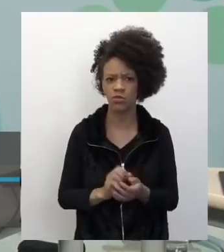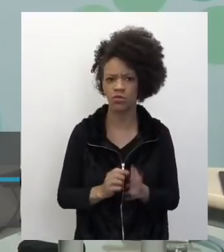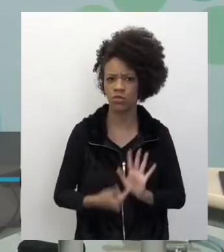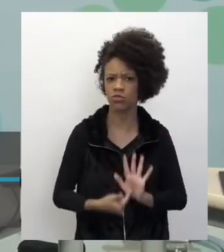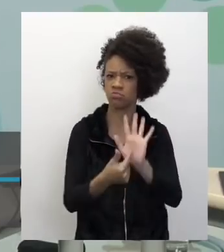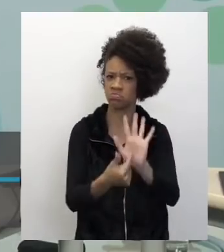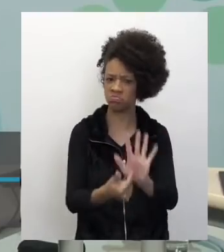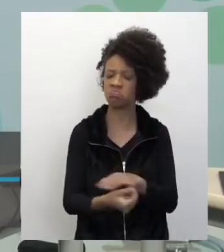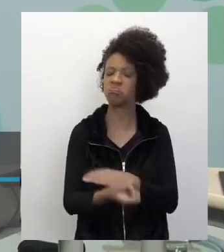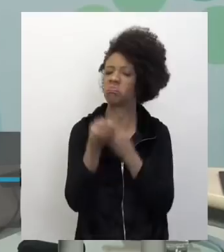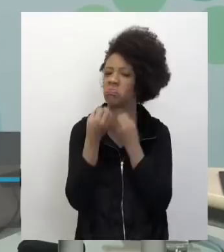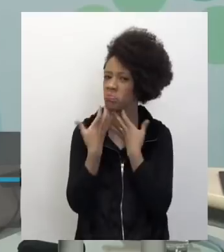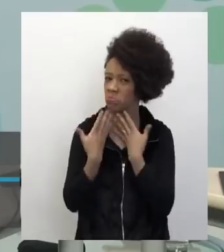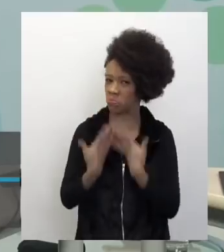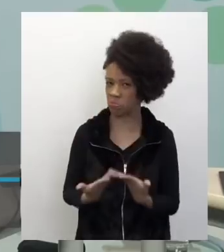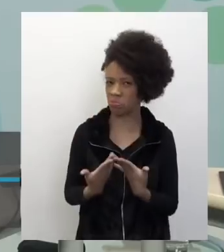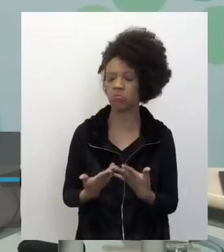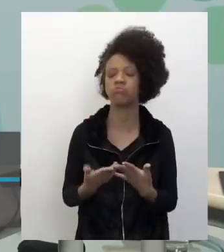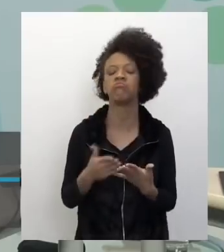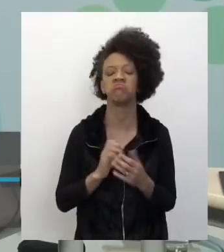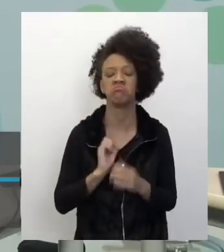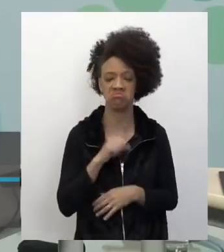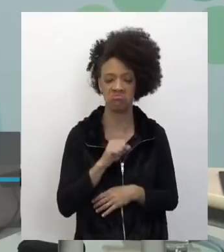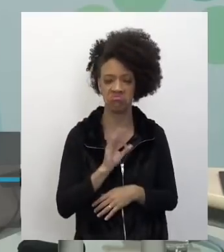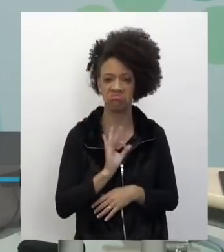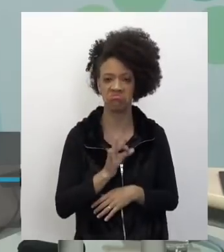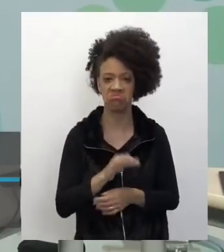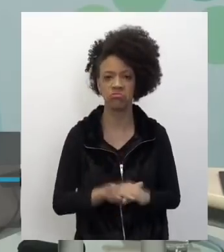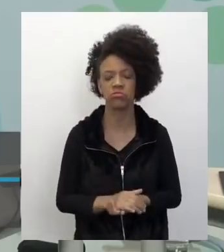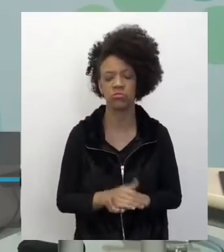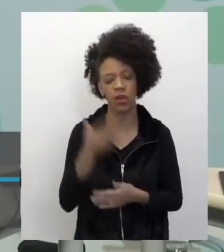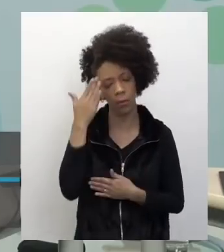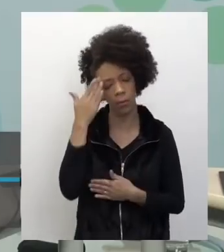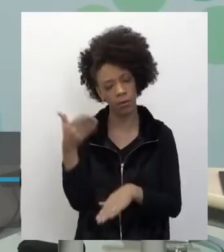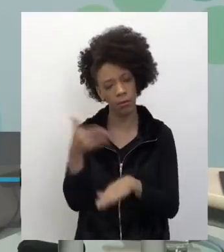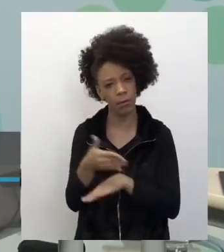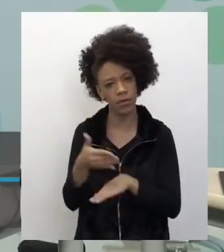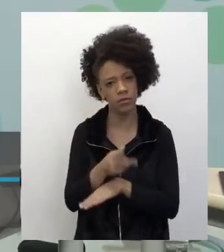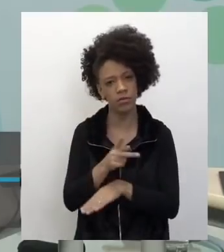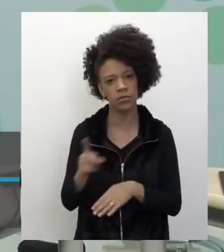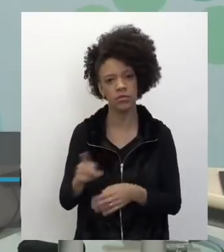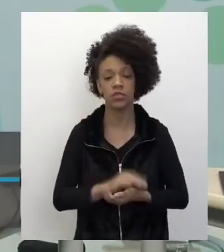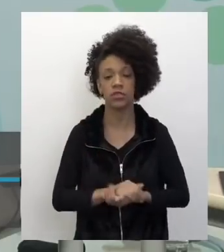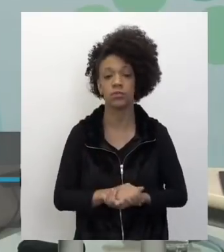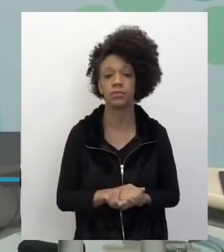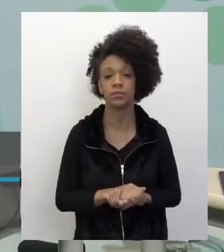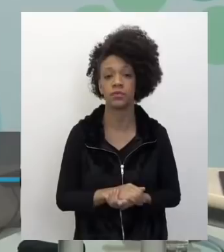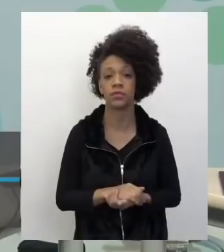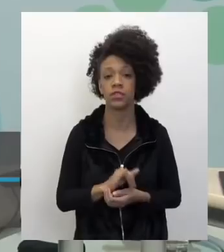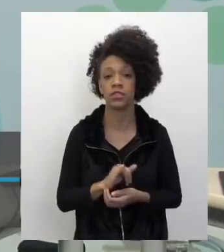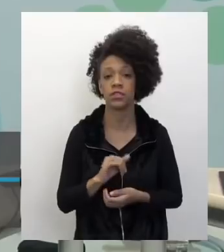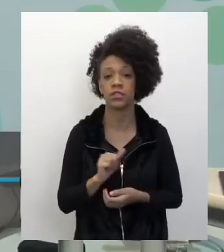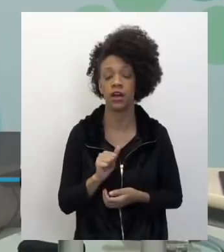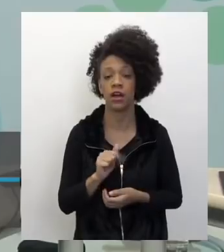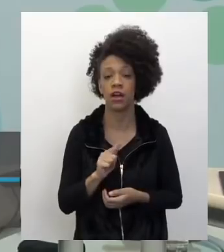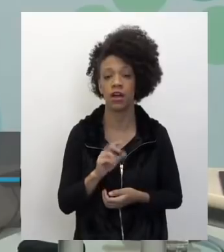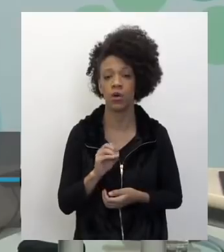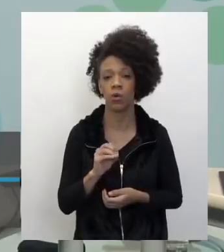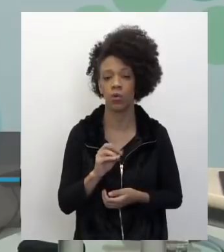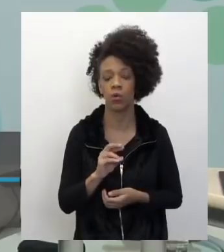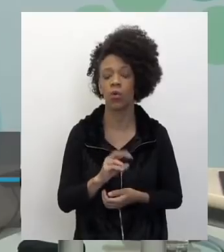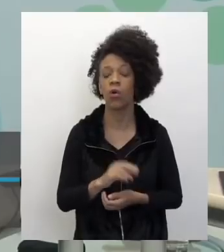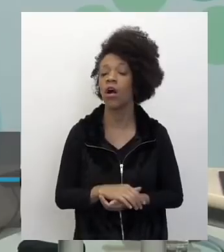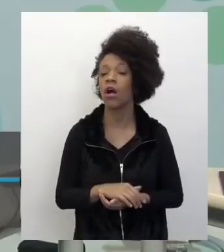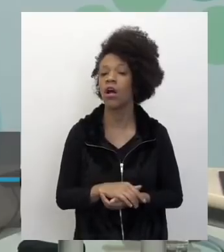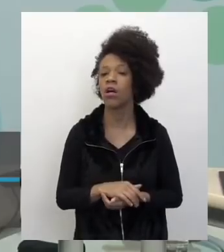Muito bom, né? Isso mesmo, professora. Muito obrigada pela sua participação, tá? O Iago ainda cita o